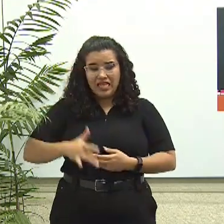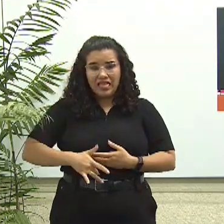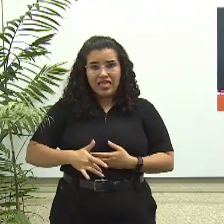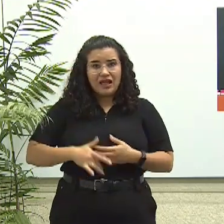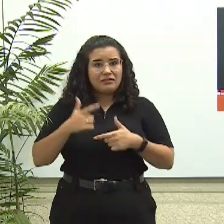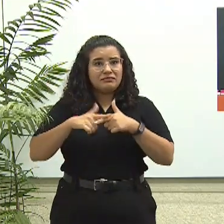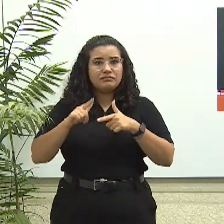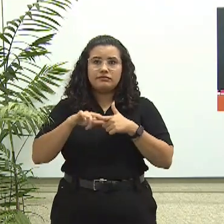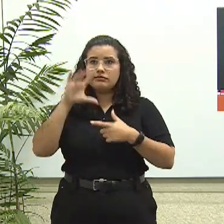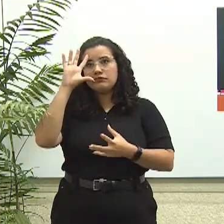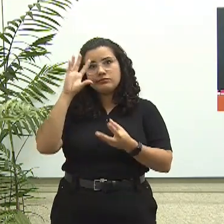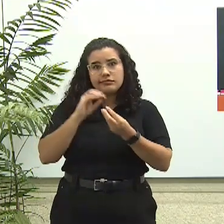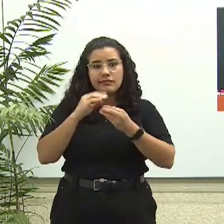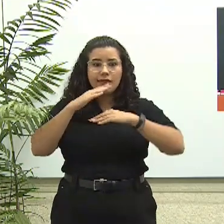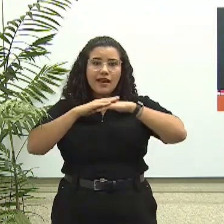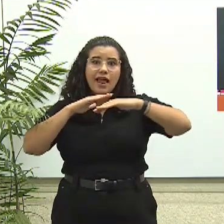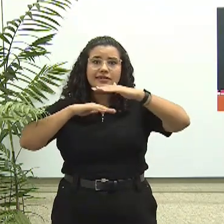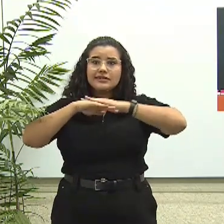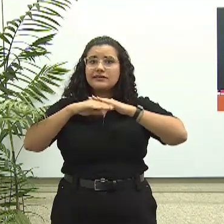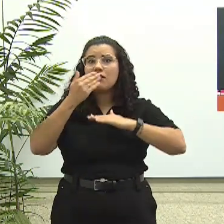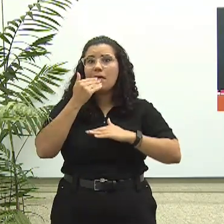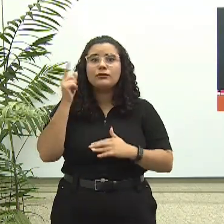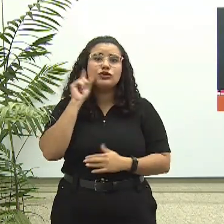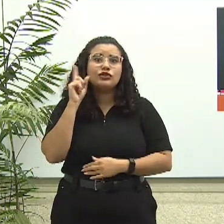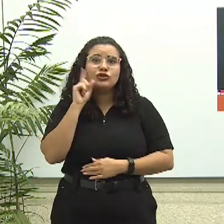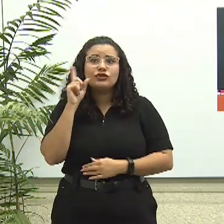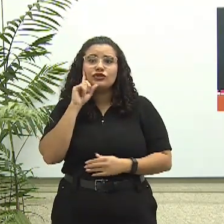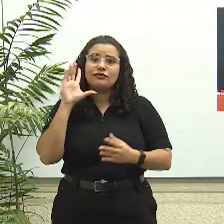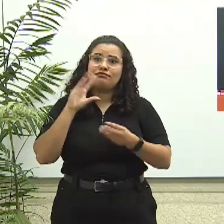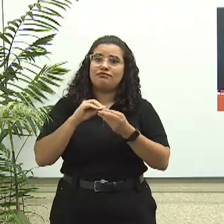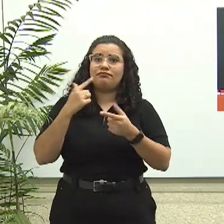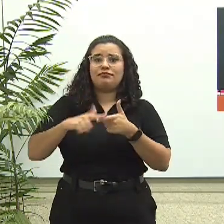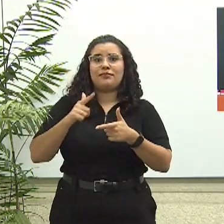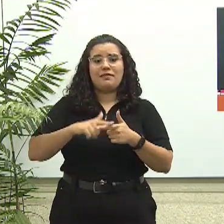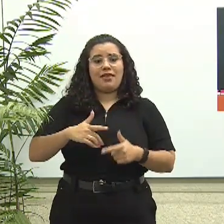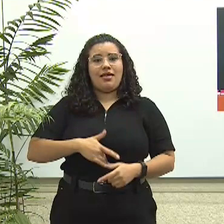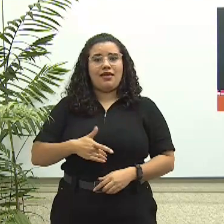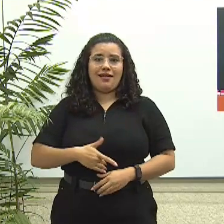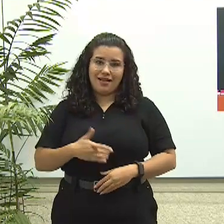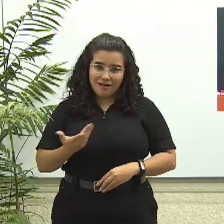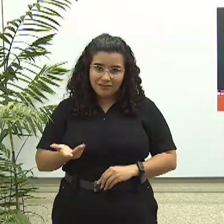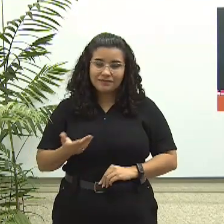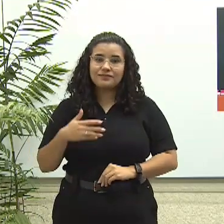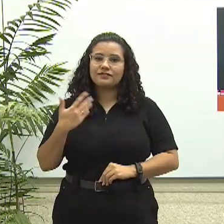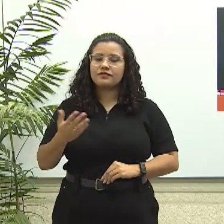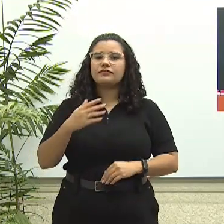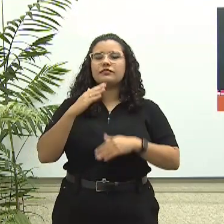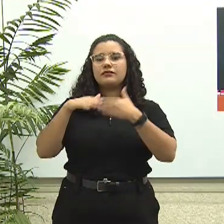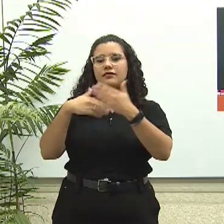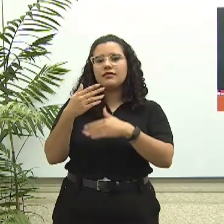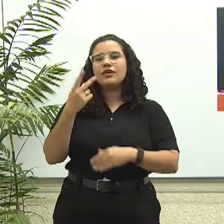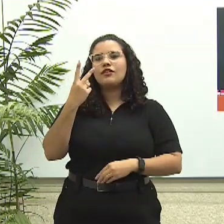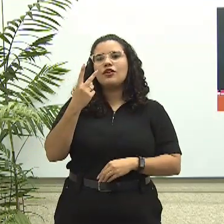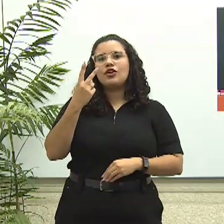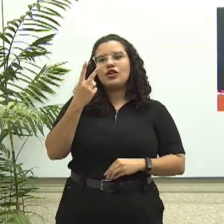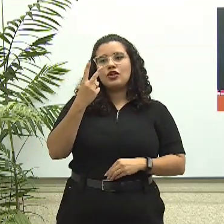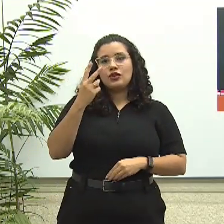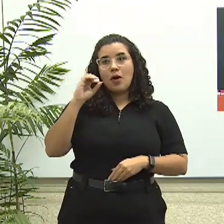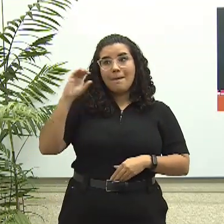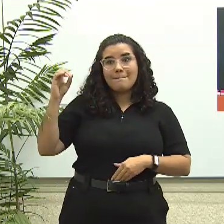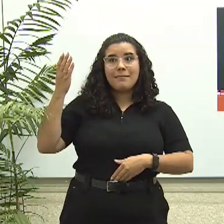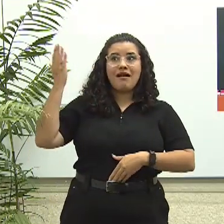pessoas comendo lasanha processada da Sadia Mas então em 2000 23 anos atrás você vê que o